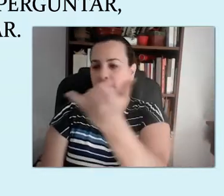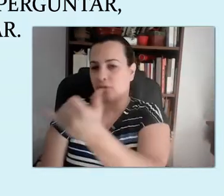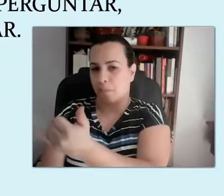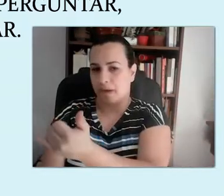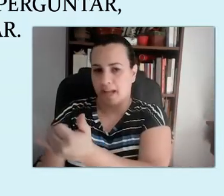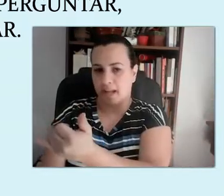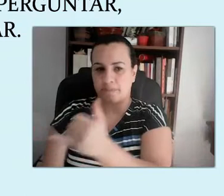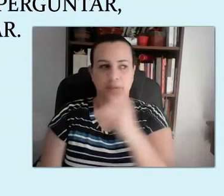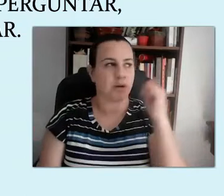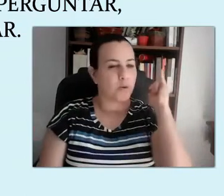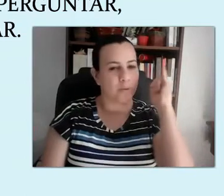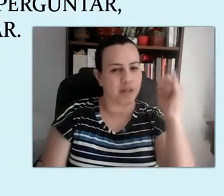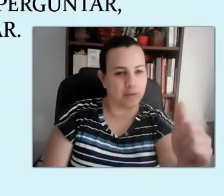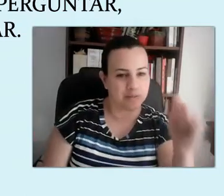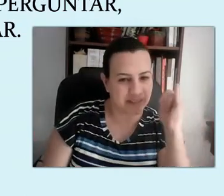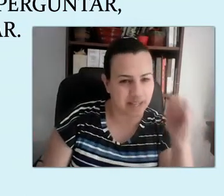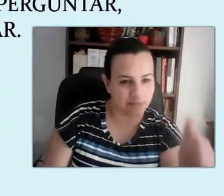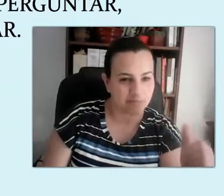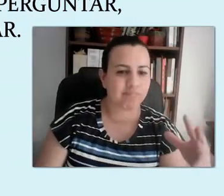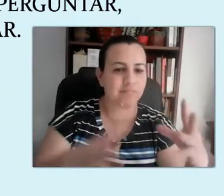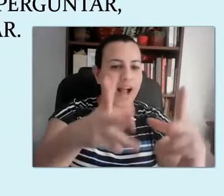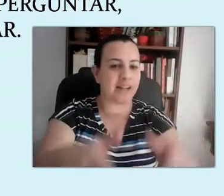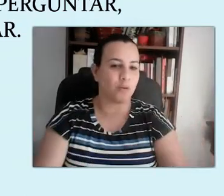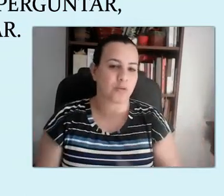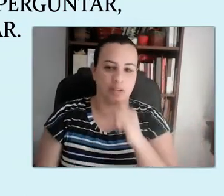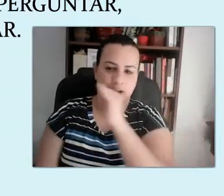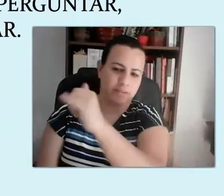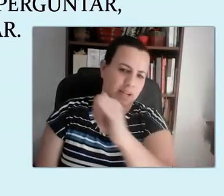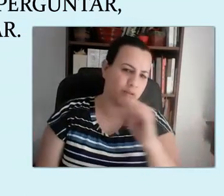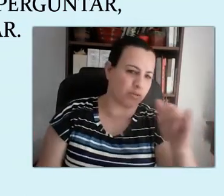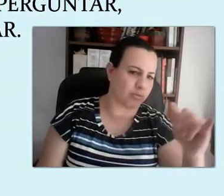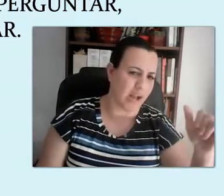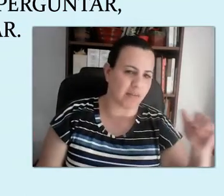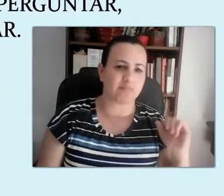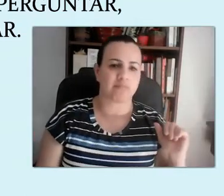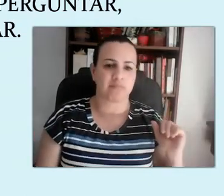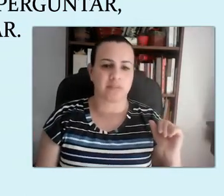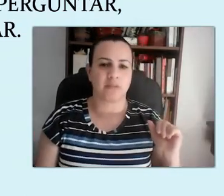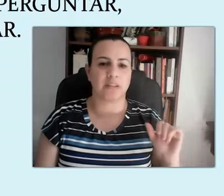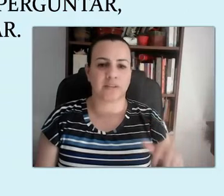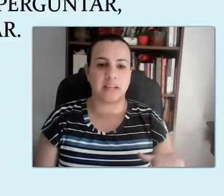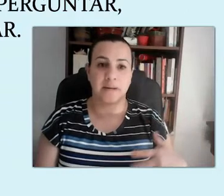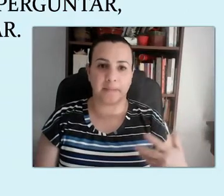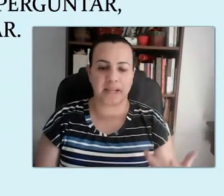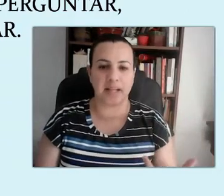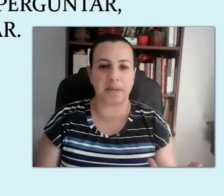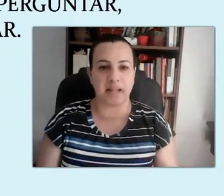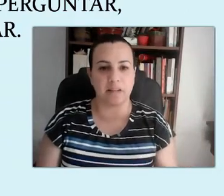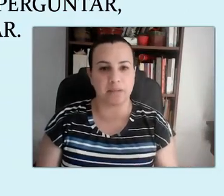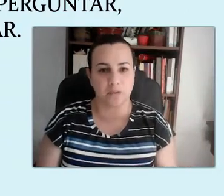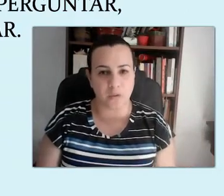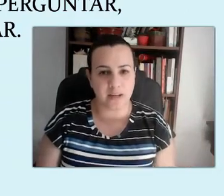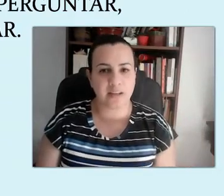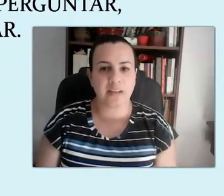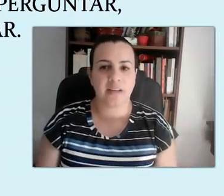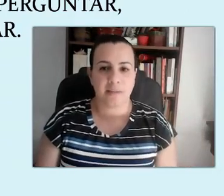ele avisou para ela. Ou eu avisei a todos já. Então, vocês conseguem perceber que dependendo